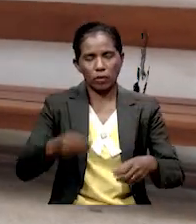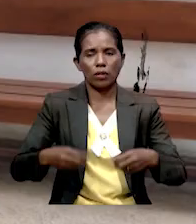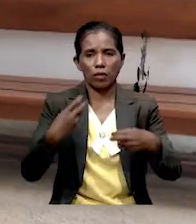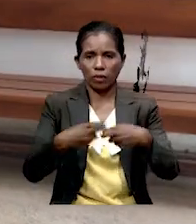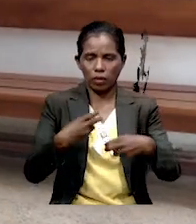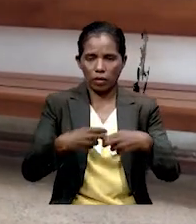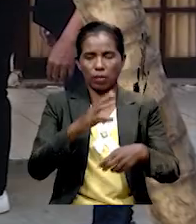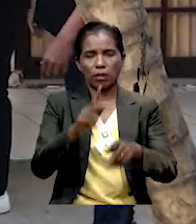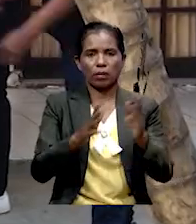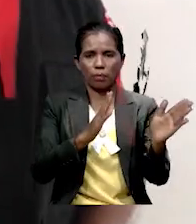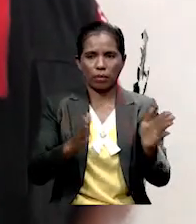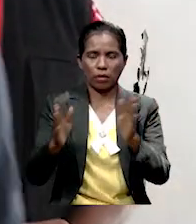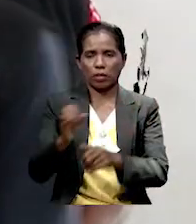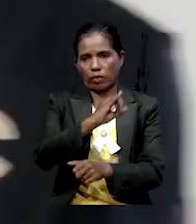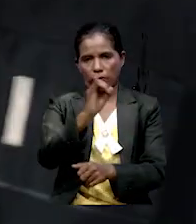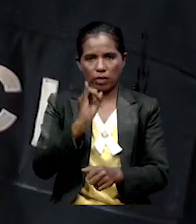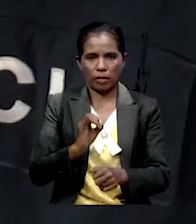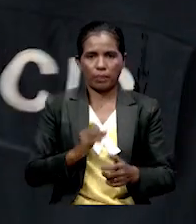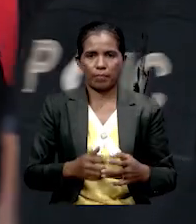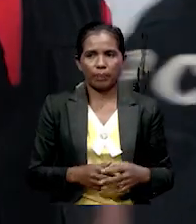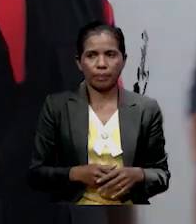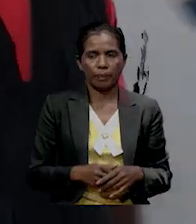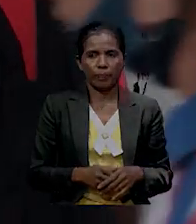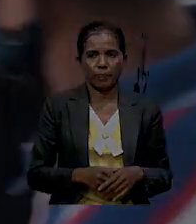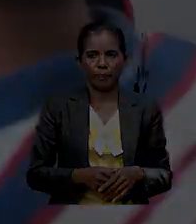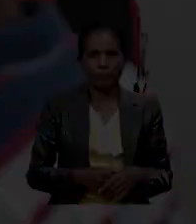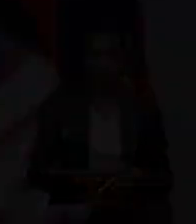abalar ba processo investigação. Hilario Guzmão, Tito Silva, GMN.